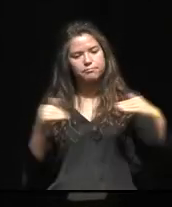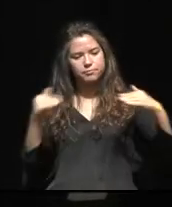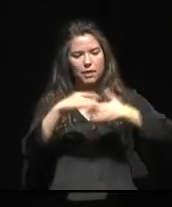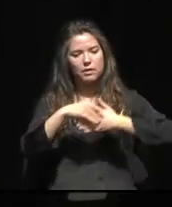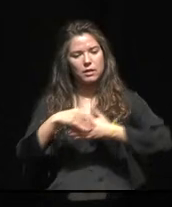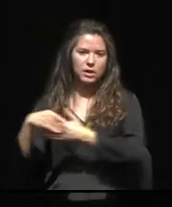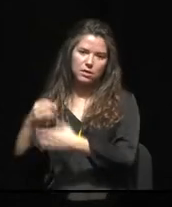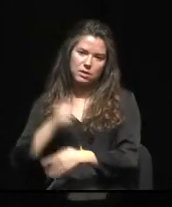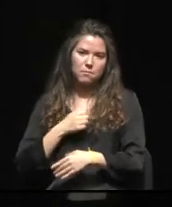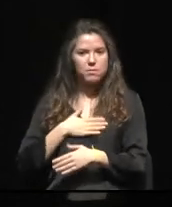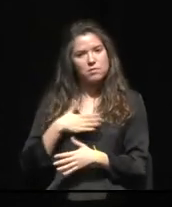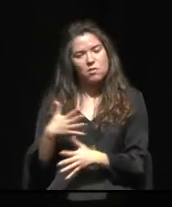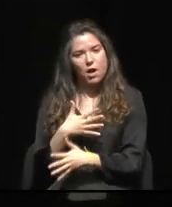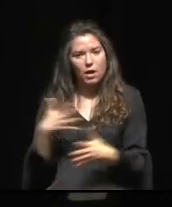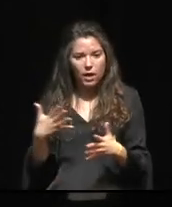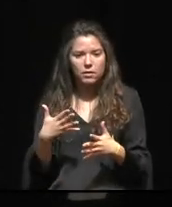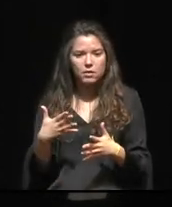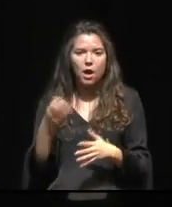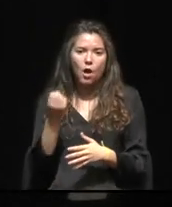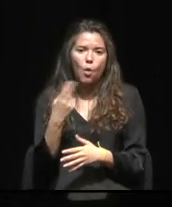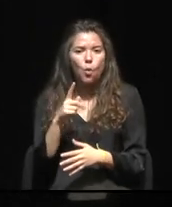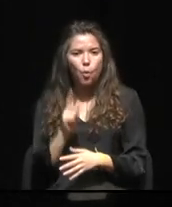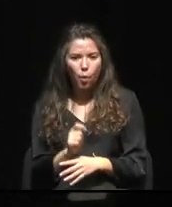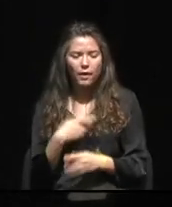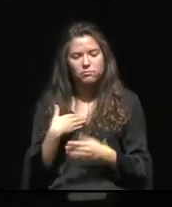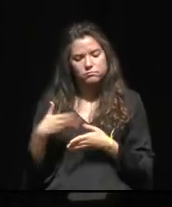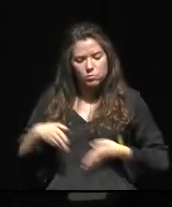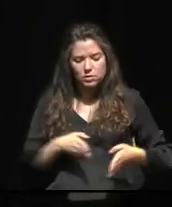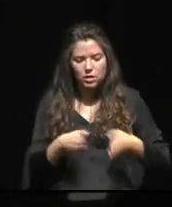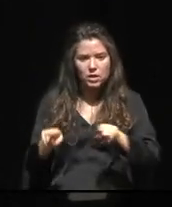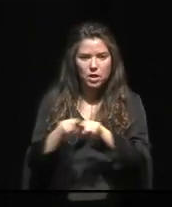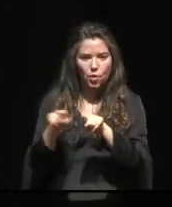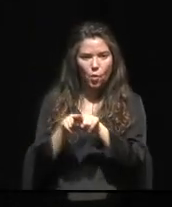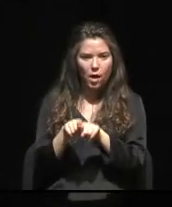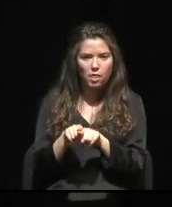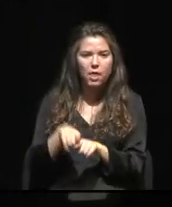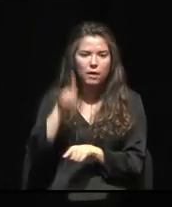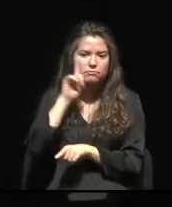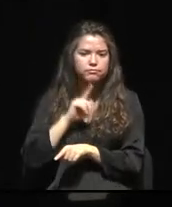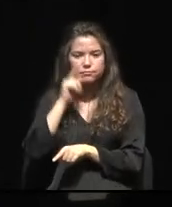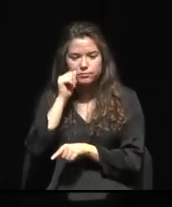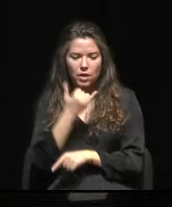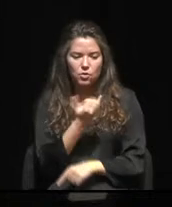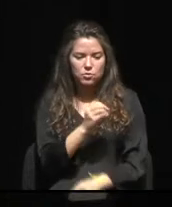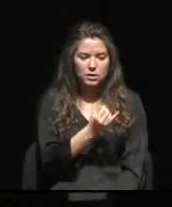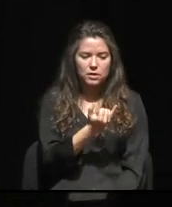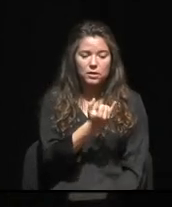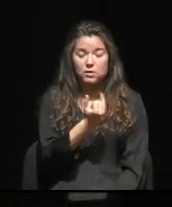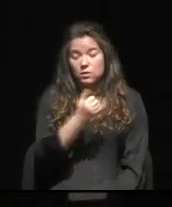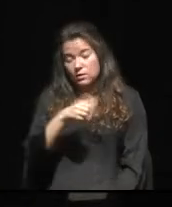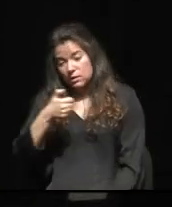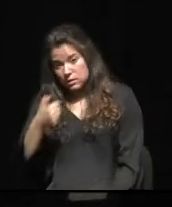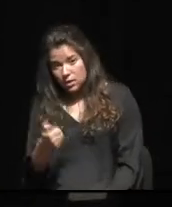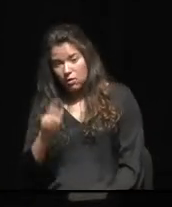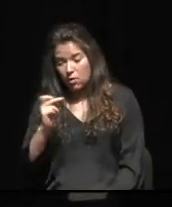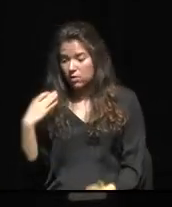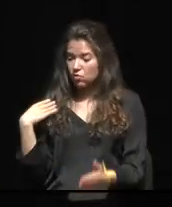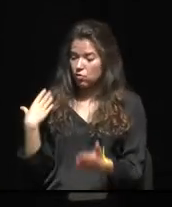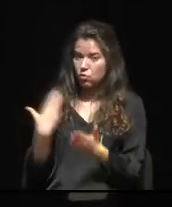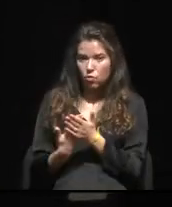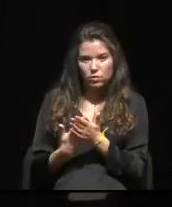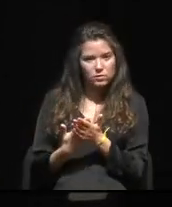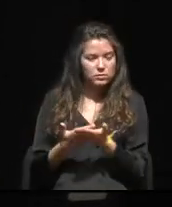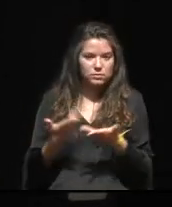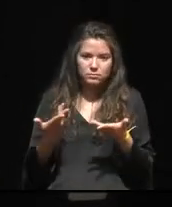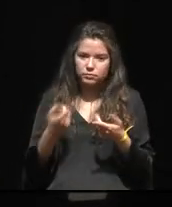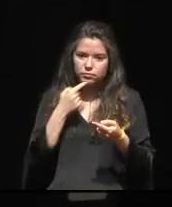empresas apesar da comissão europeia ter lançado a estratégia para igualdade de género 2020 2025 os últimos anos continuam a ser alvo